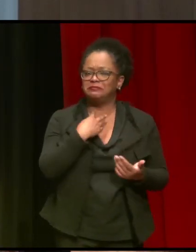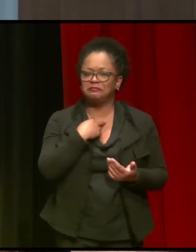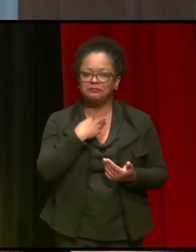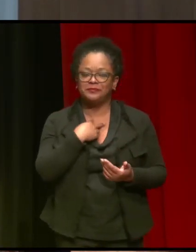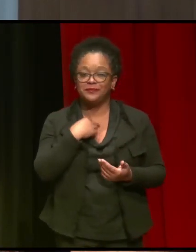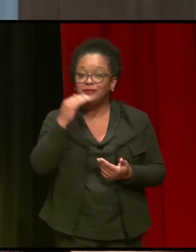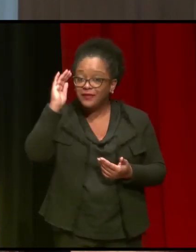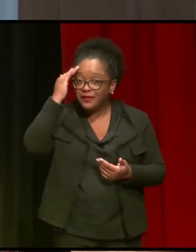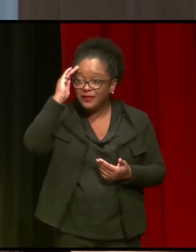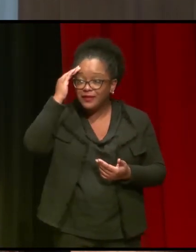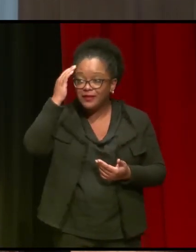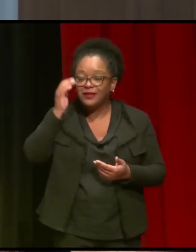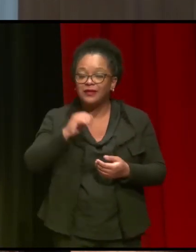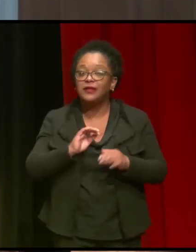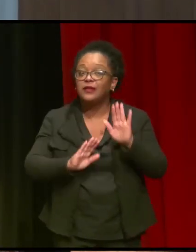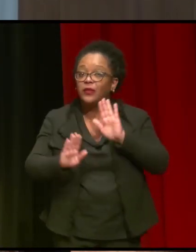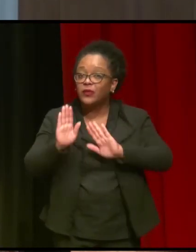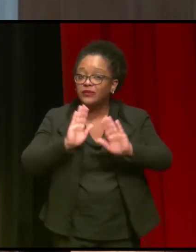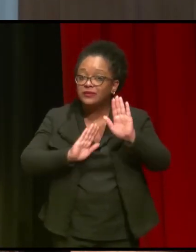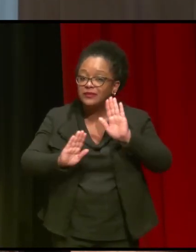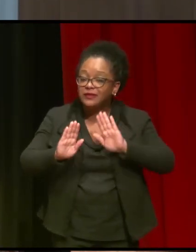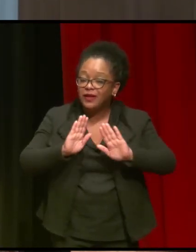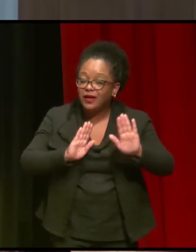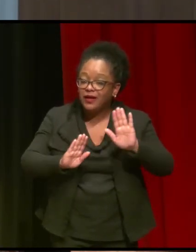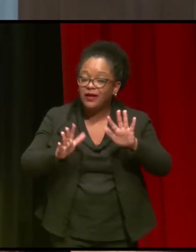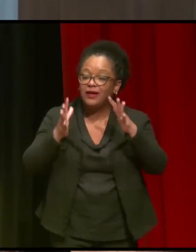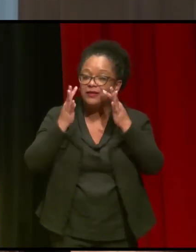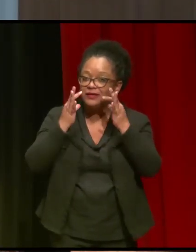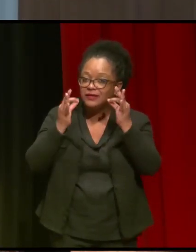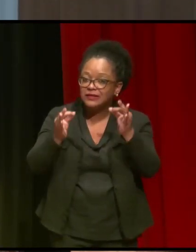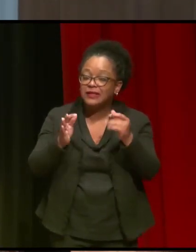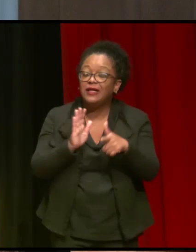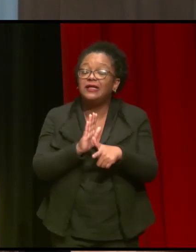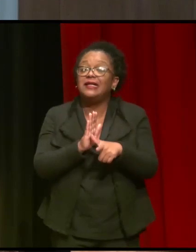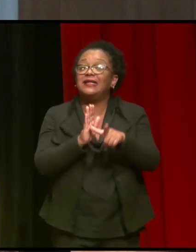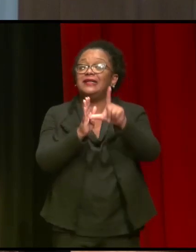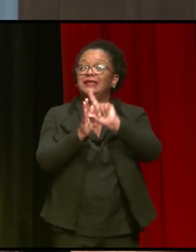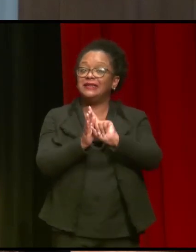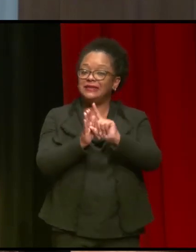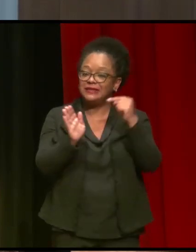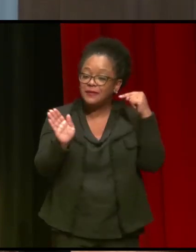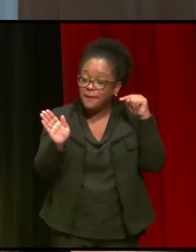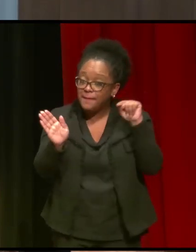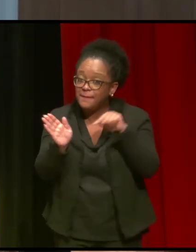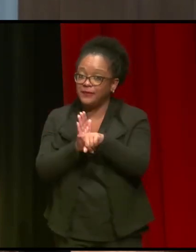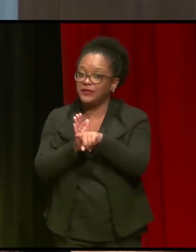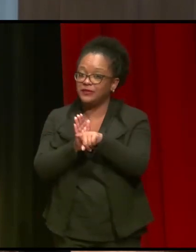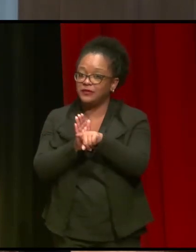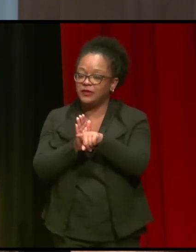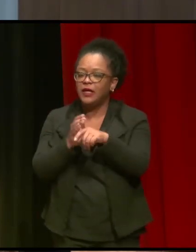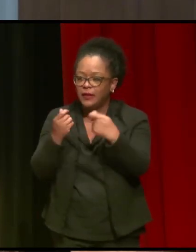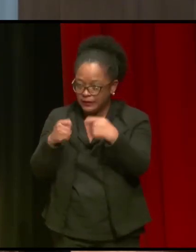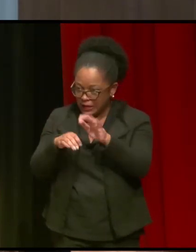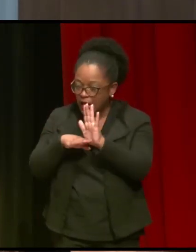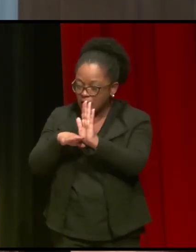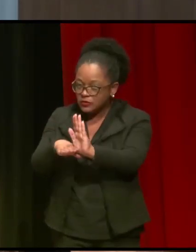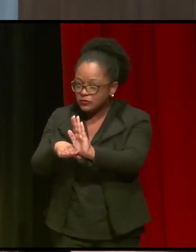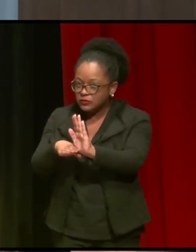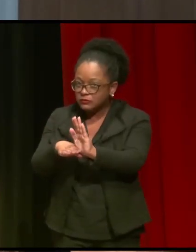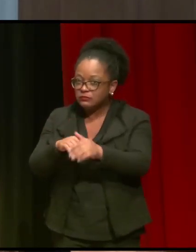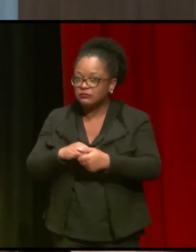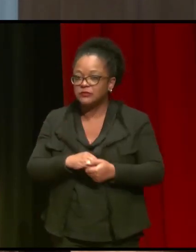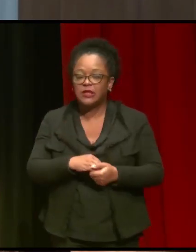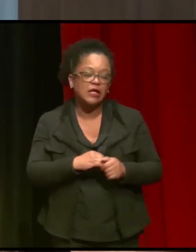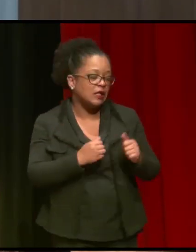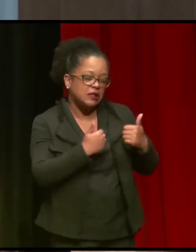está entendendo? Então você, gente, antes de fazer qualquer coisa, pergunta. Você precisa de alguma coisa? Não, estou bem, obrigado. E